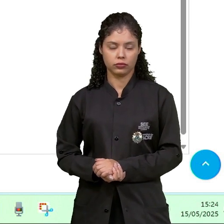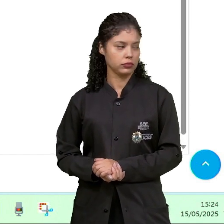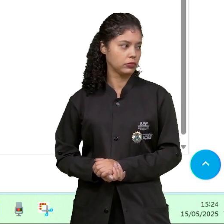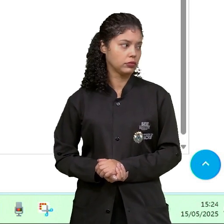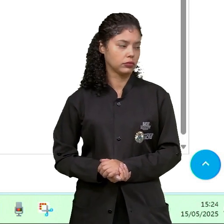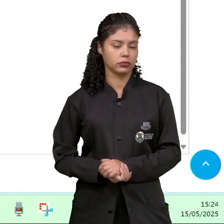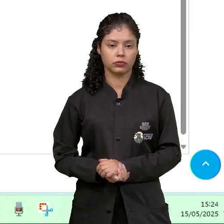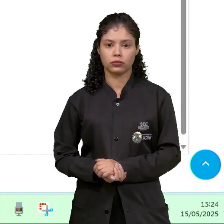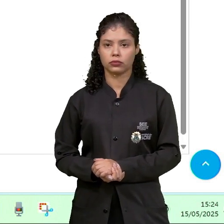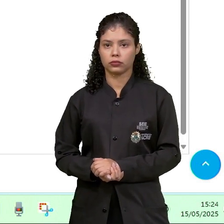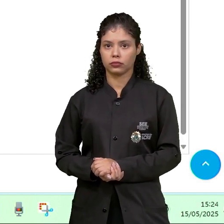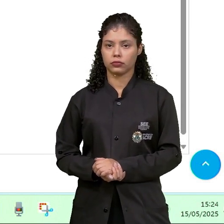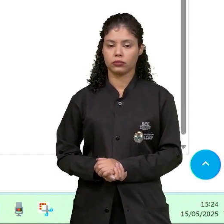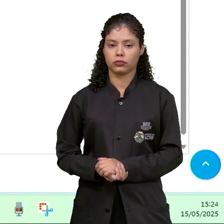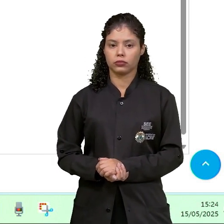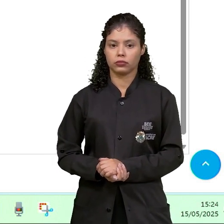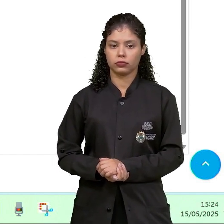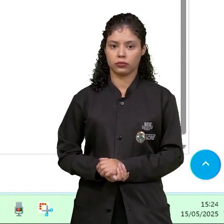Aqui.